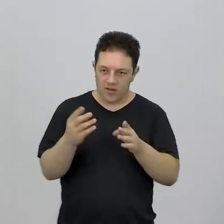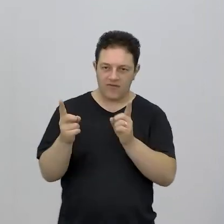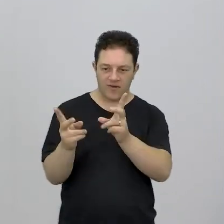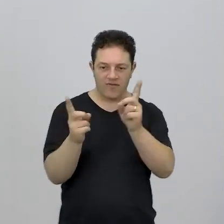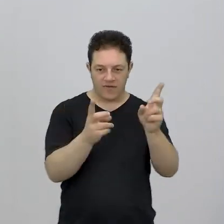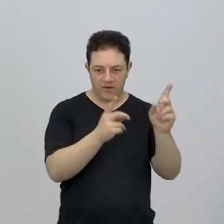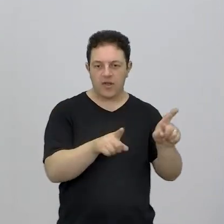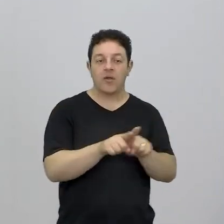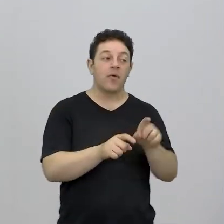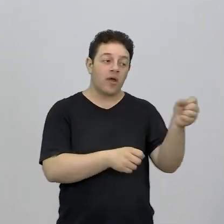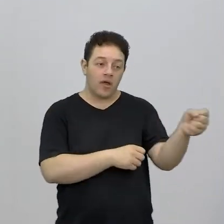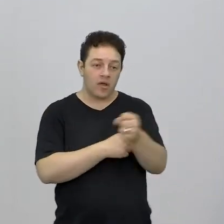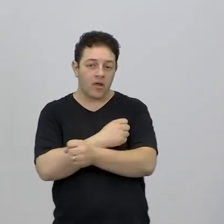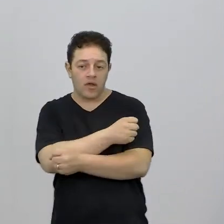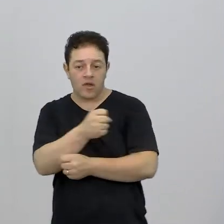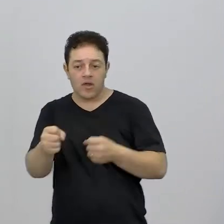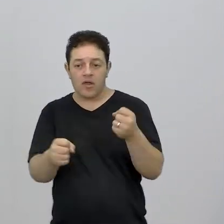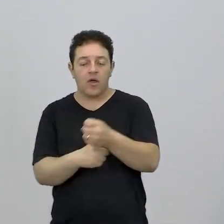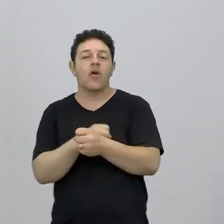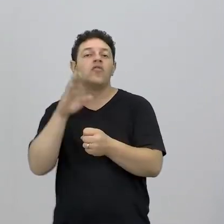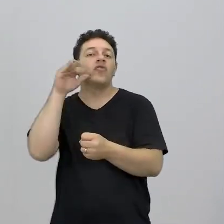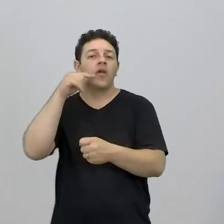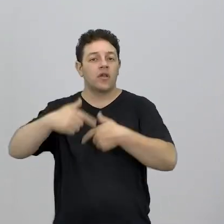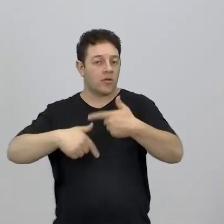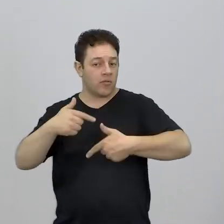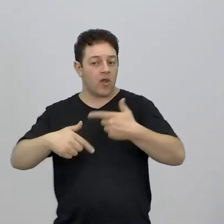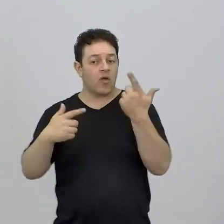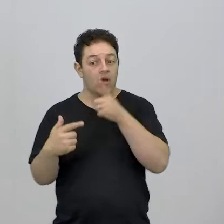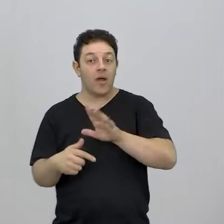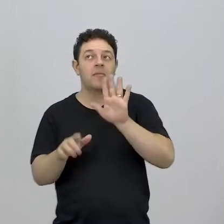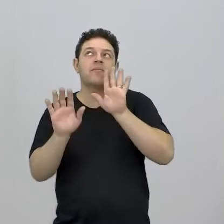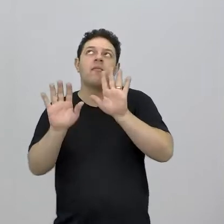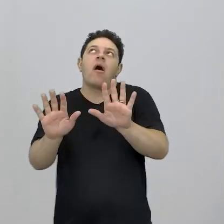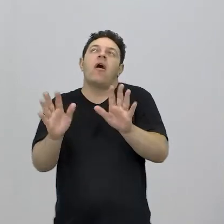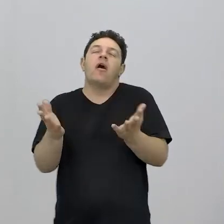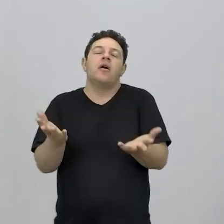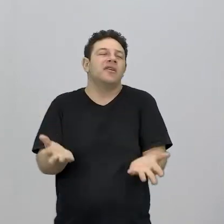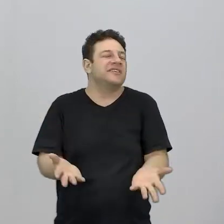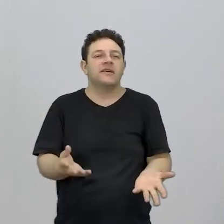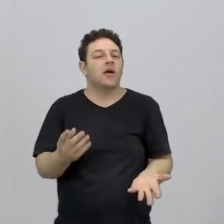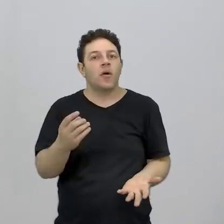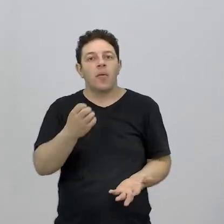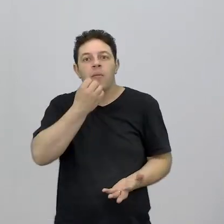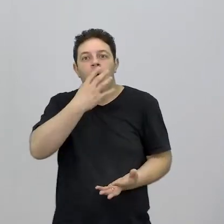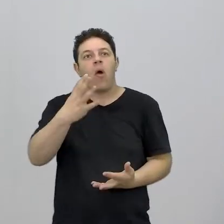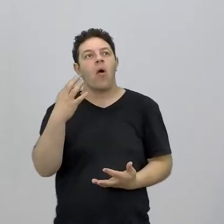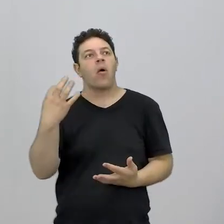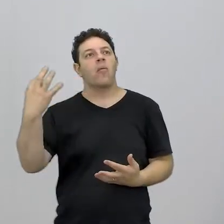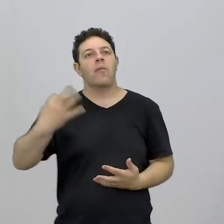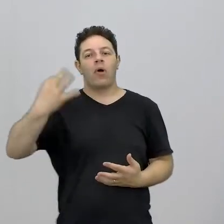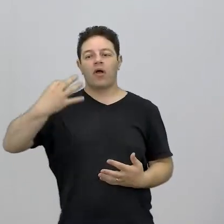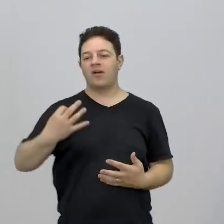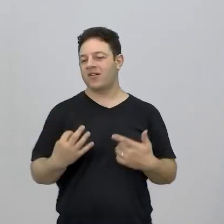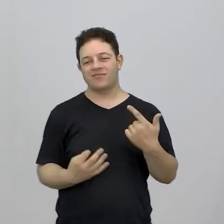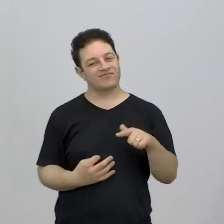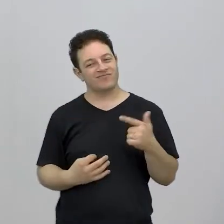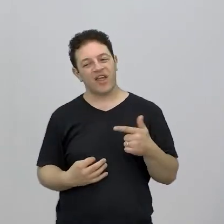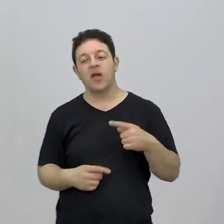os trabalhadores em determinadas funções, ele não era assim tão racional no sentido de que